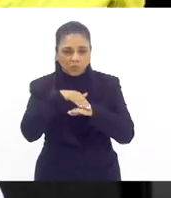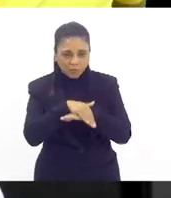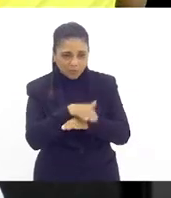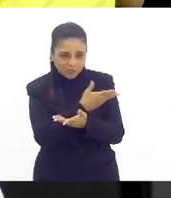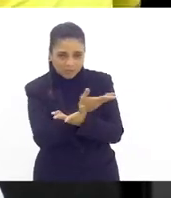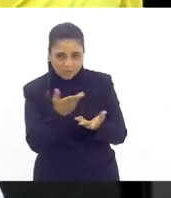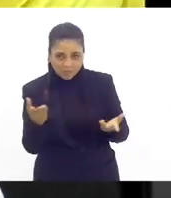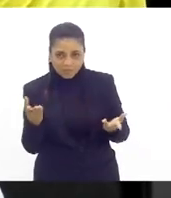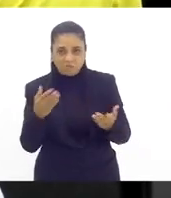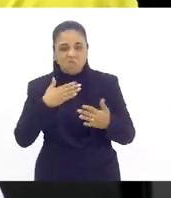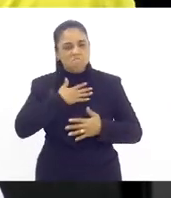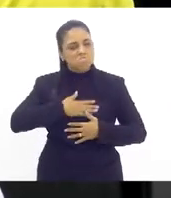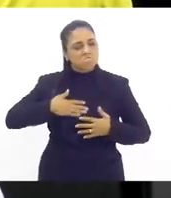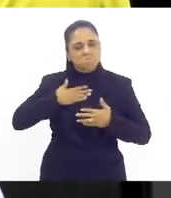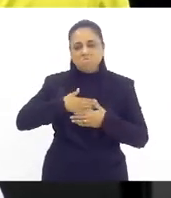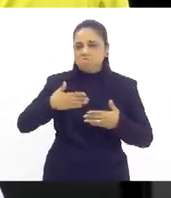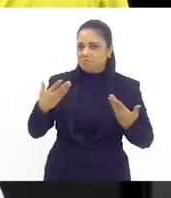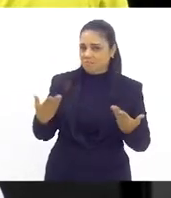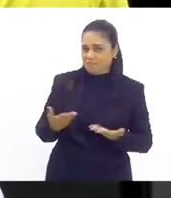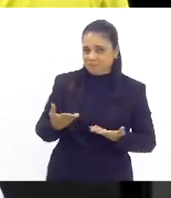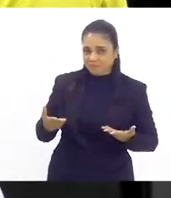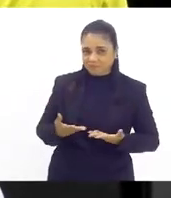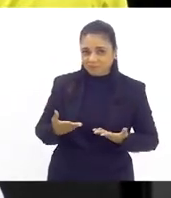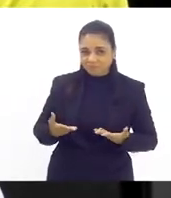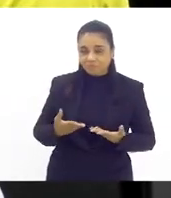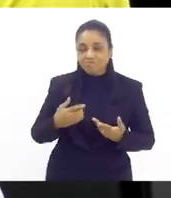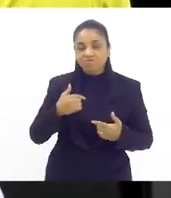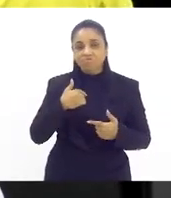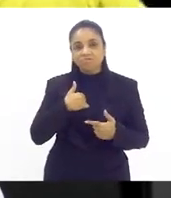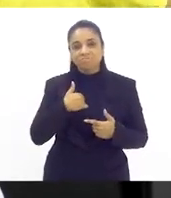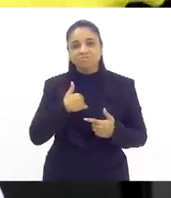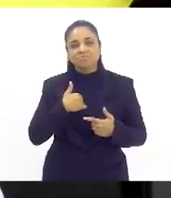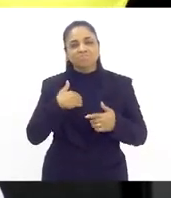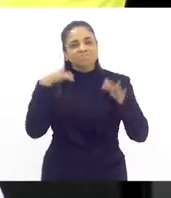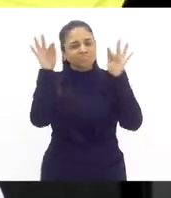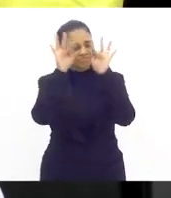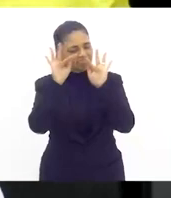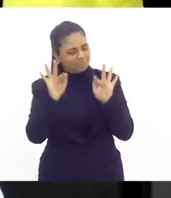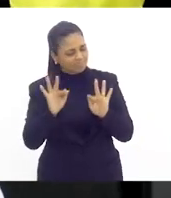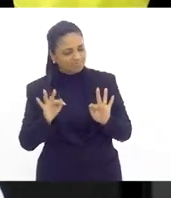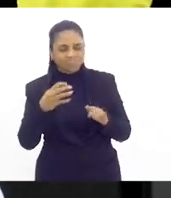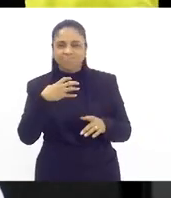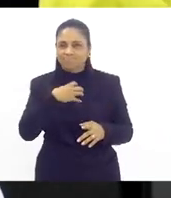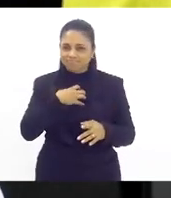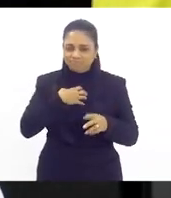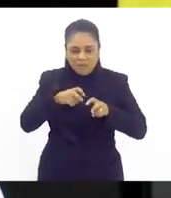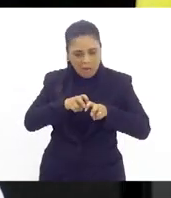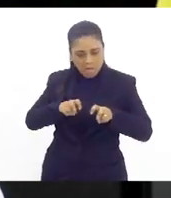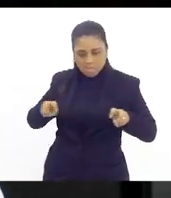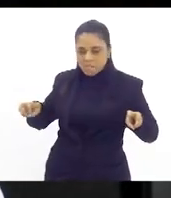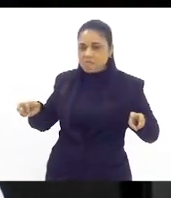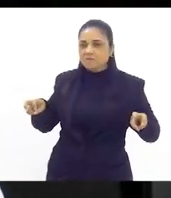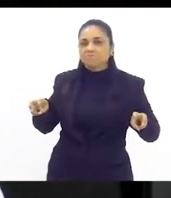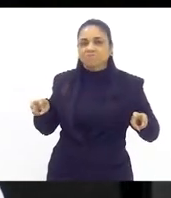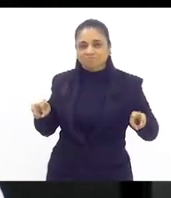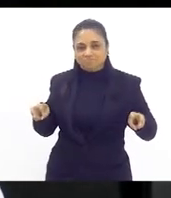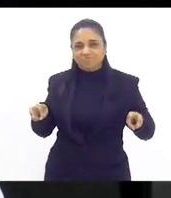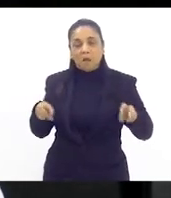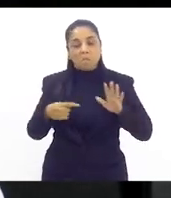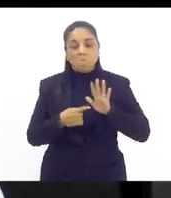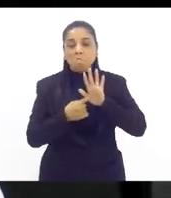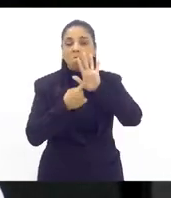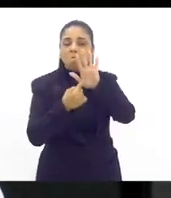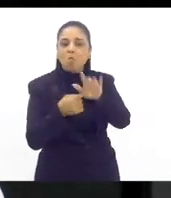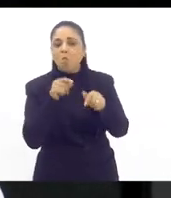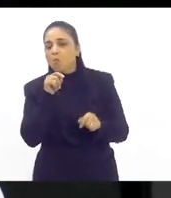a todos é um prazer estar aqui eu fico fico muito muito feliz por essa mesa fico muito feliz porque ela é demonstração